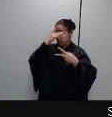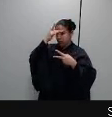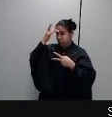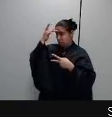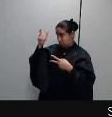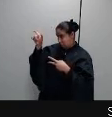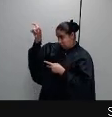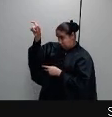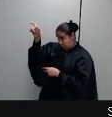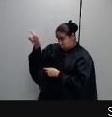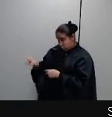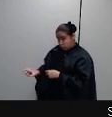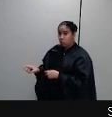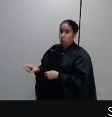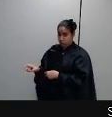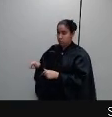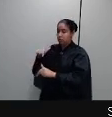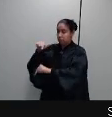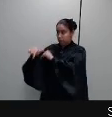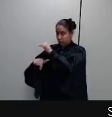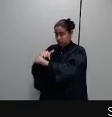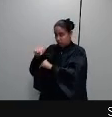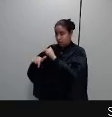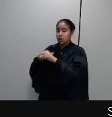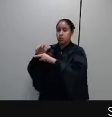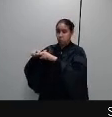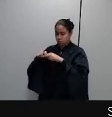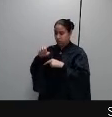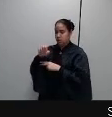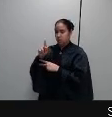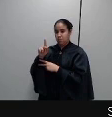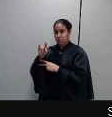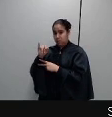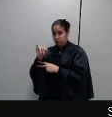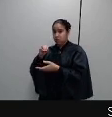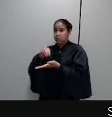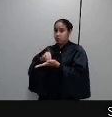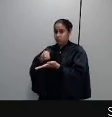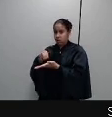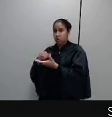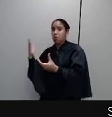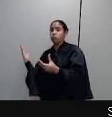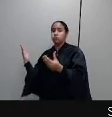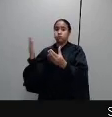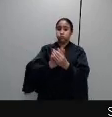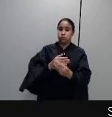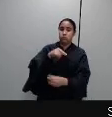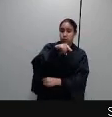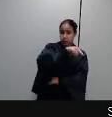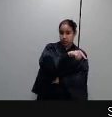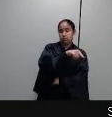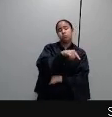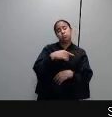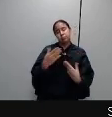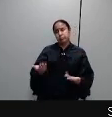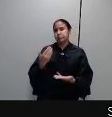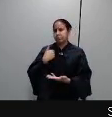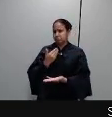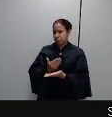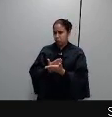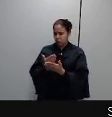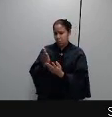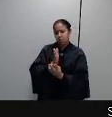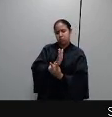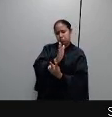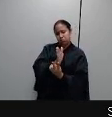Servidor e Eu verifiquei aí princípio esses dois ovos para que a gente no caso pudesse chegar